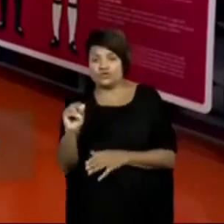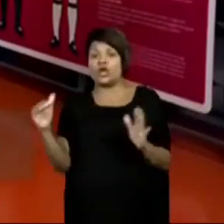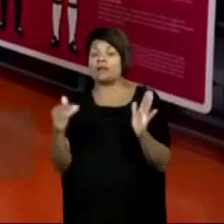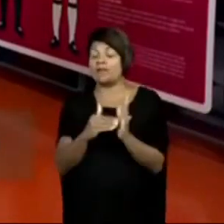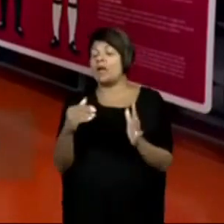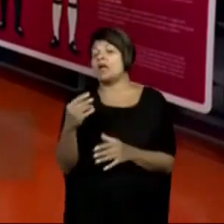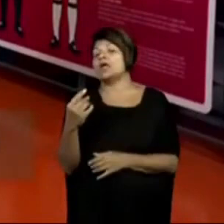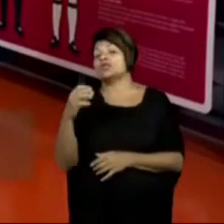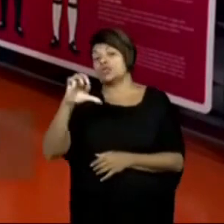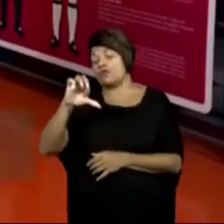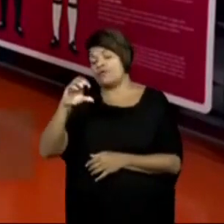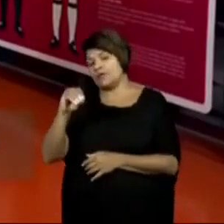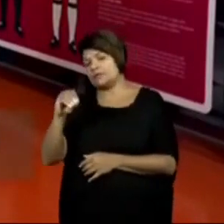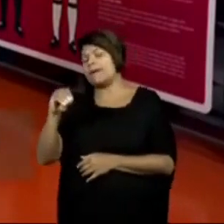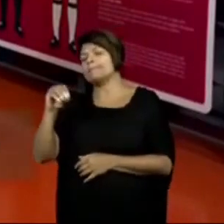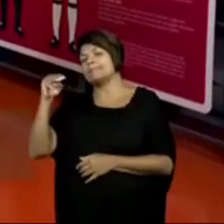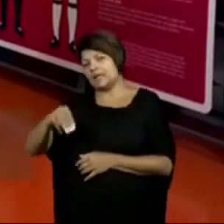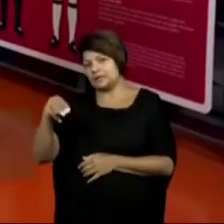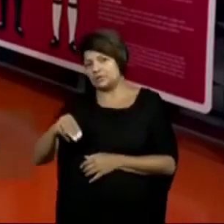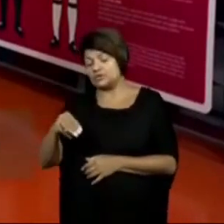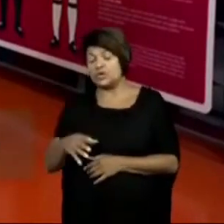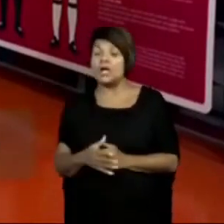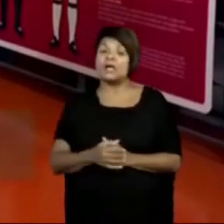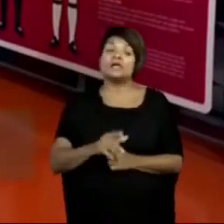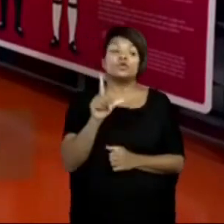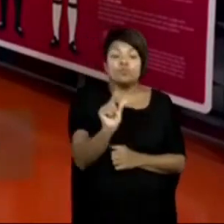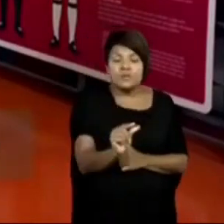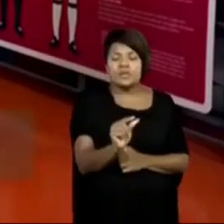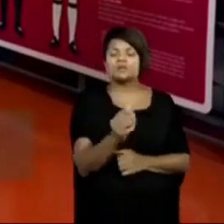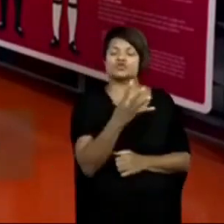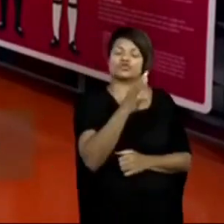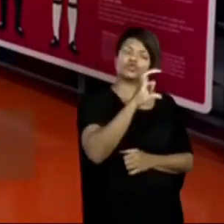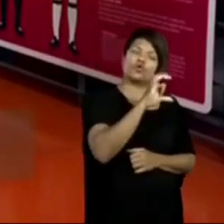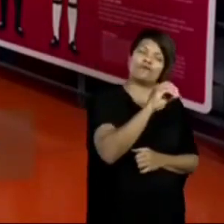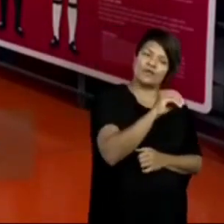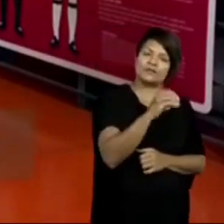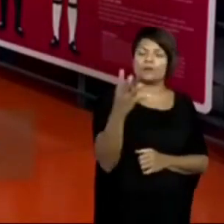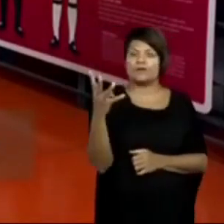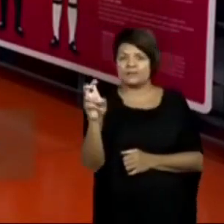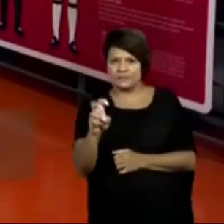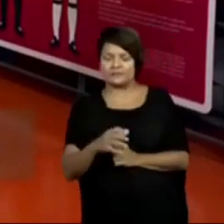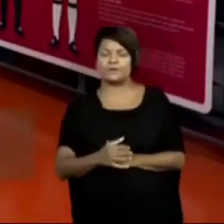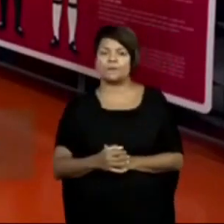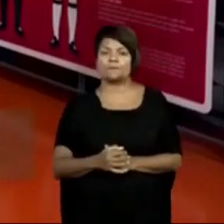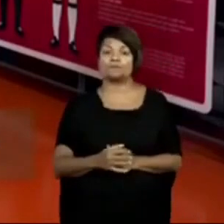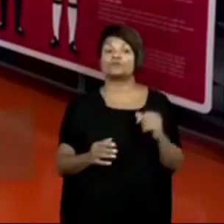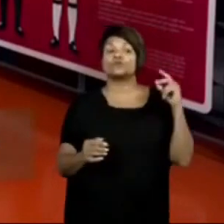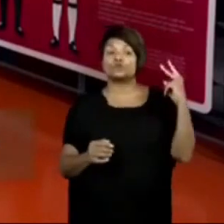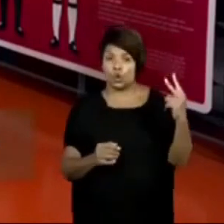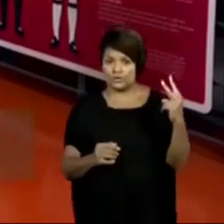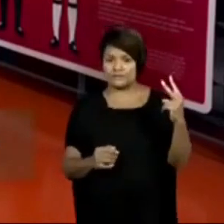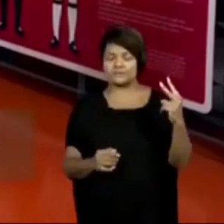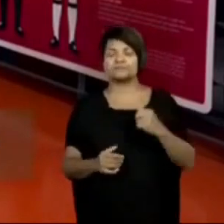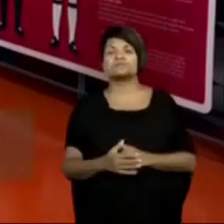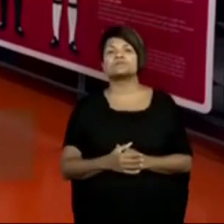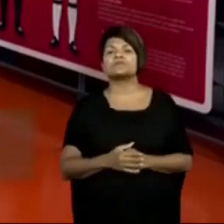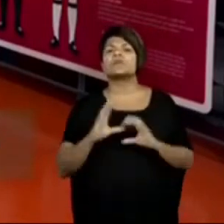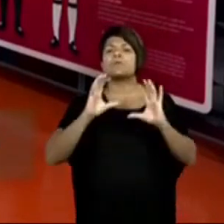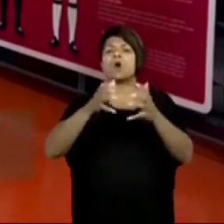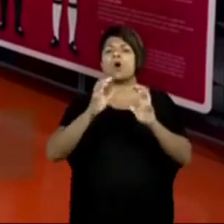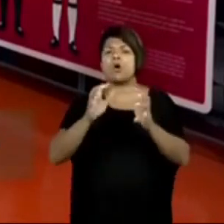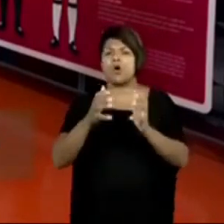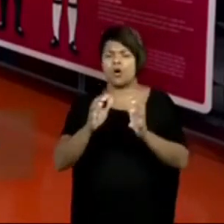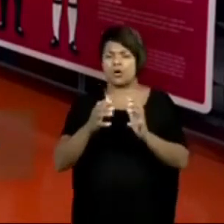metros e no mínimo de 90 a 45. Fran? Regra número 2, a bola. E a bola? A bola